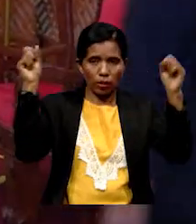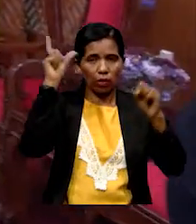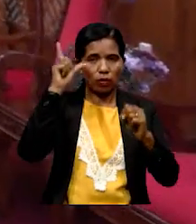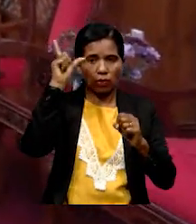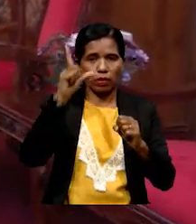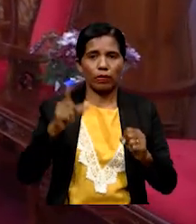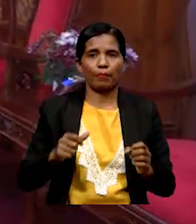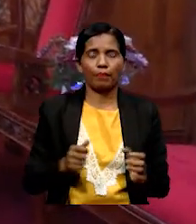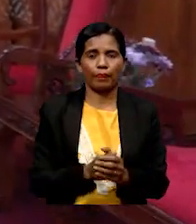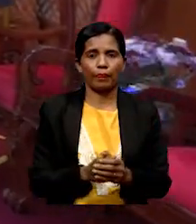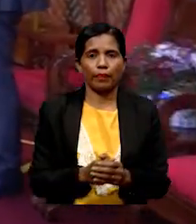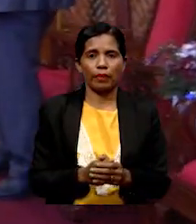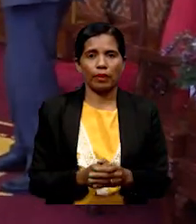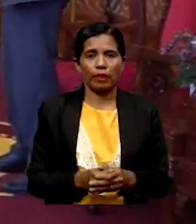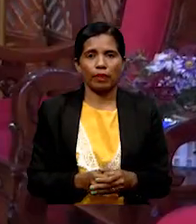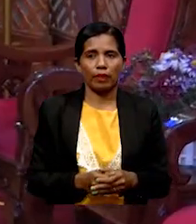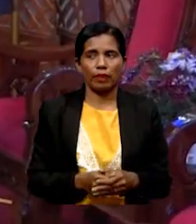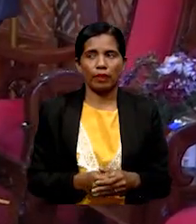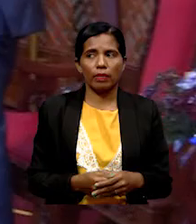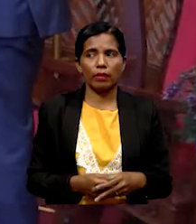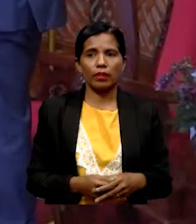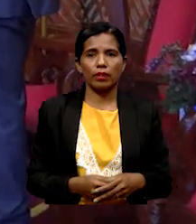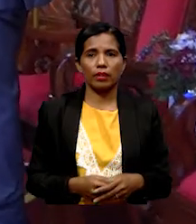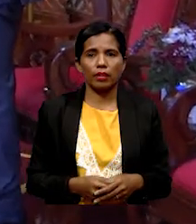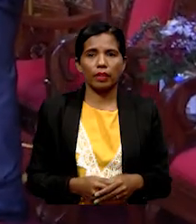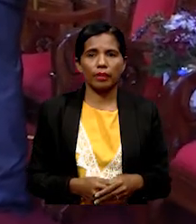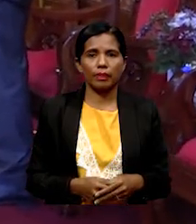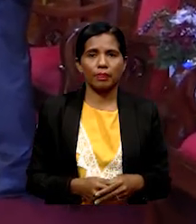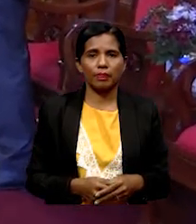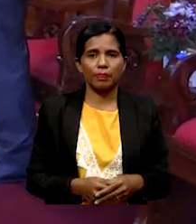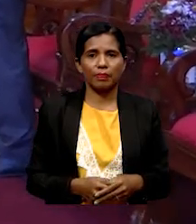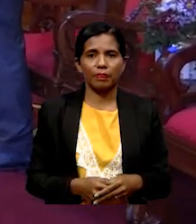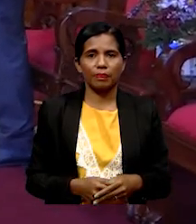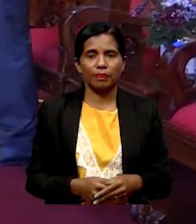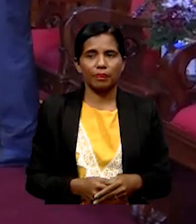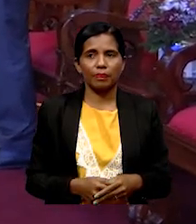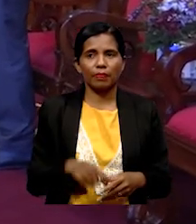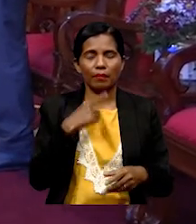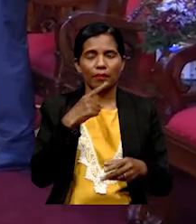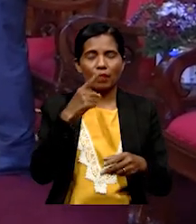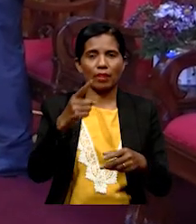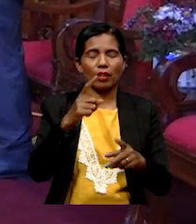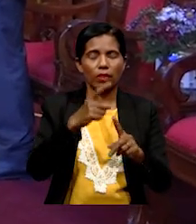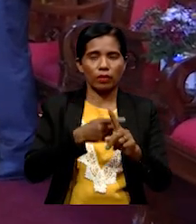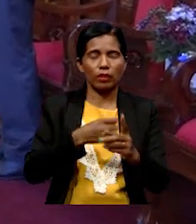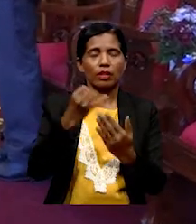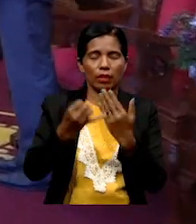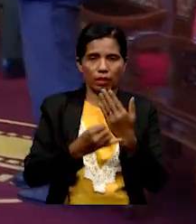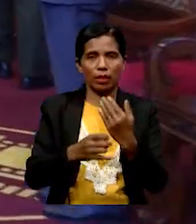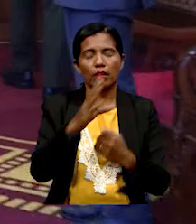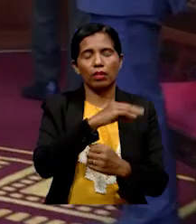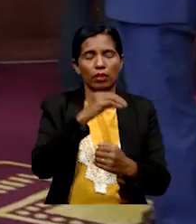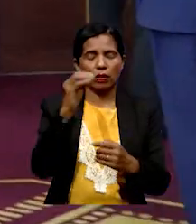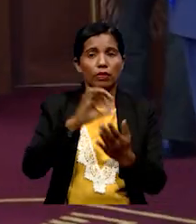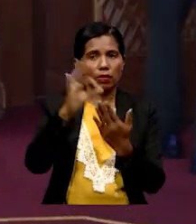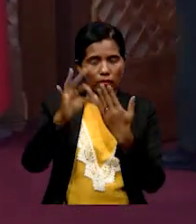Palácio Presidencial Dili, onde apresenta com o Serviço Ministério Público Nian durante fulano de janeiro ou fevereiro, né? No nosso caso,